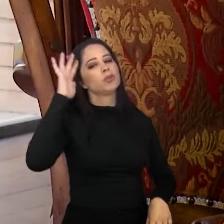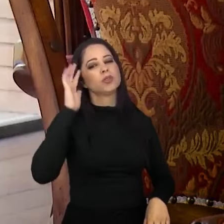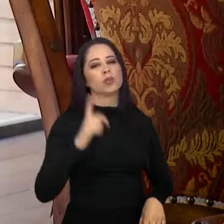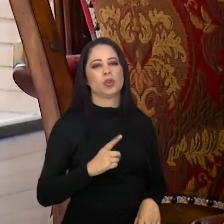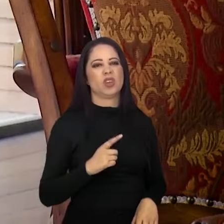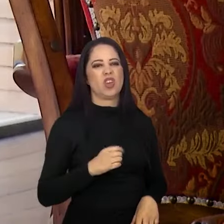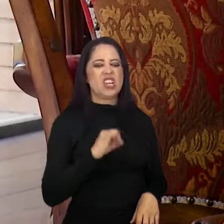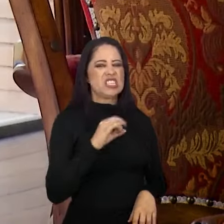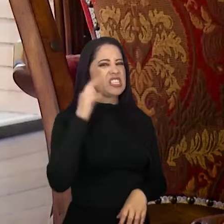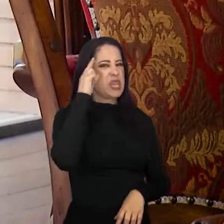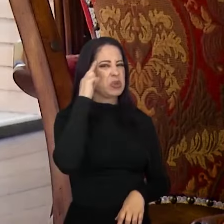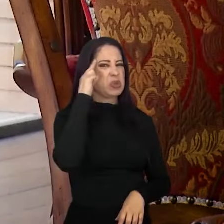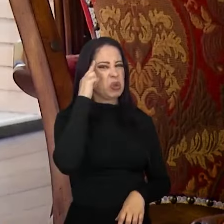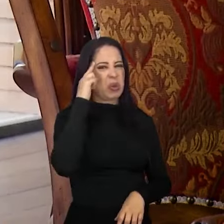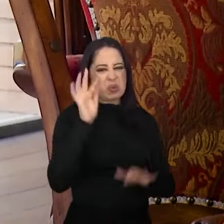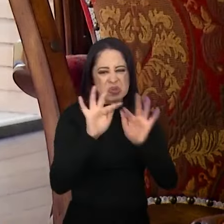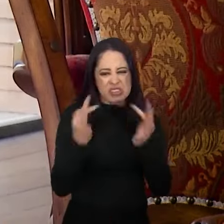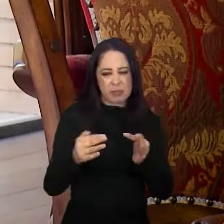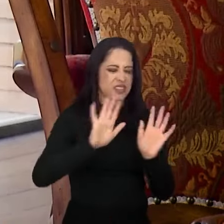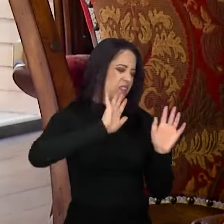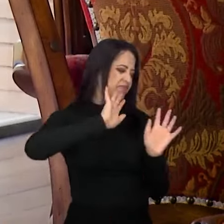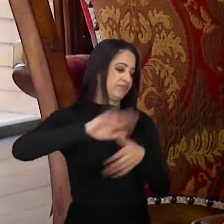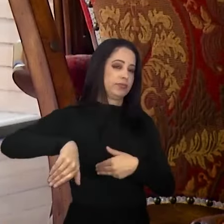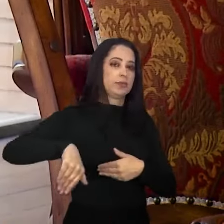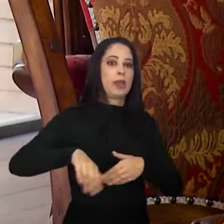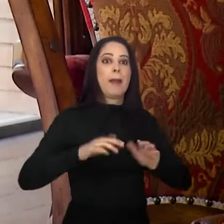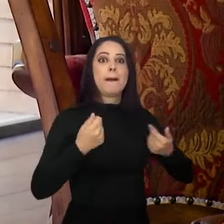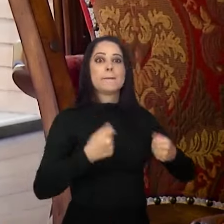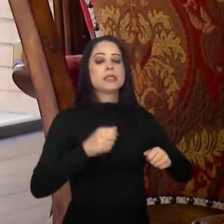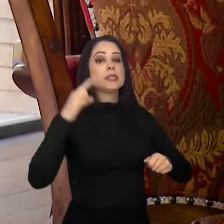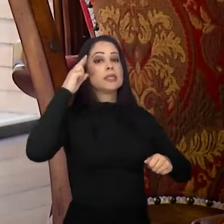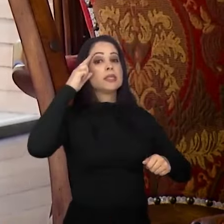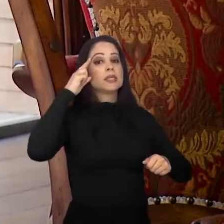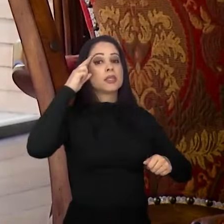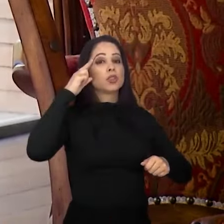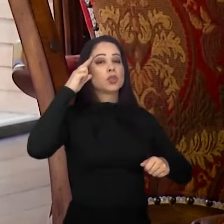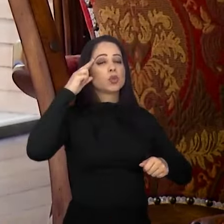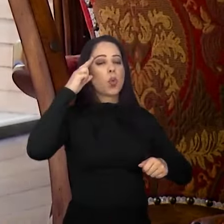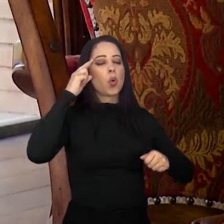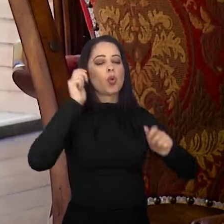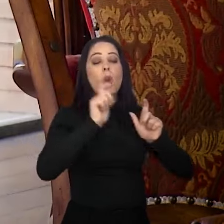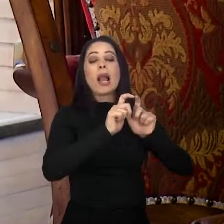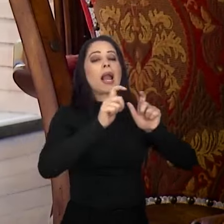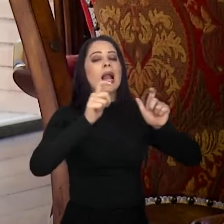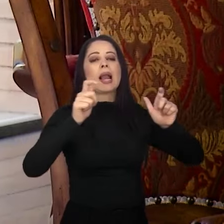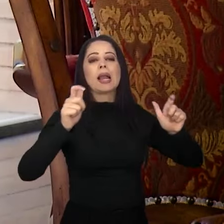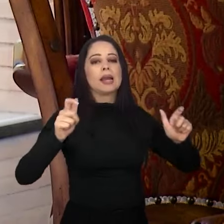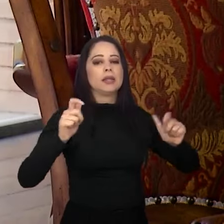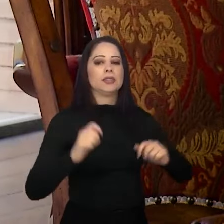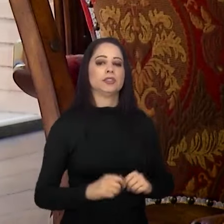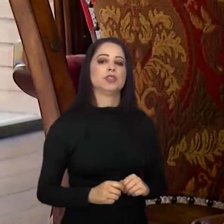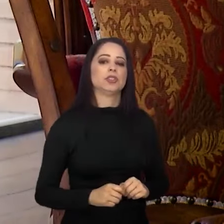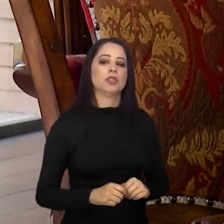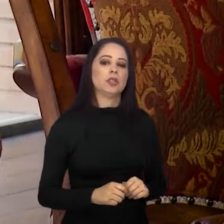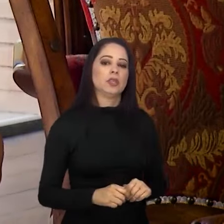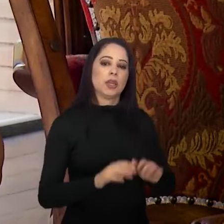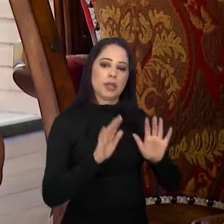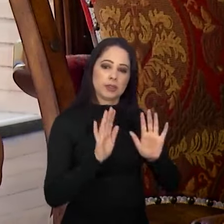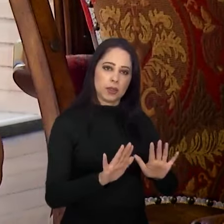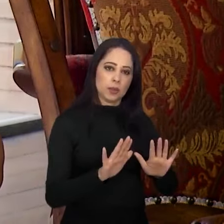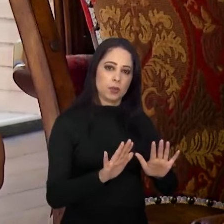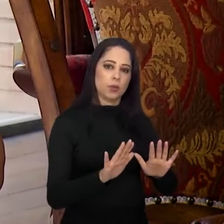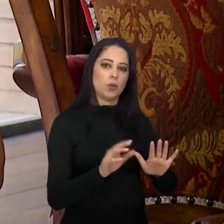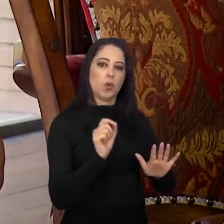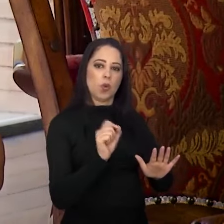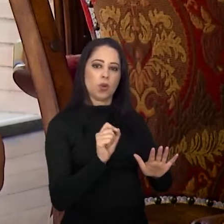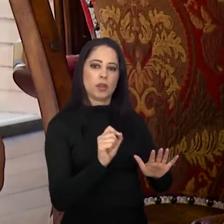grandes e os pequenos. Os pequenos eu jogo fora. Os grandes eu analiso qual que é realizável, que transforma em ação, tá? Então, para isso,